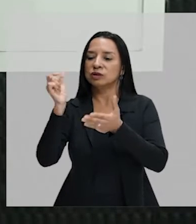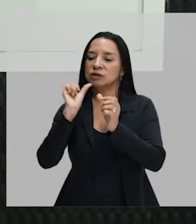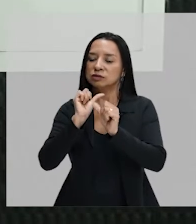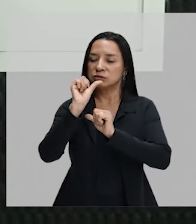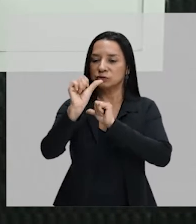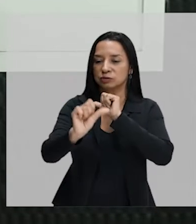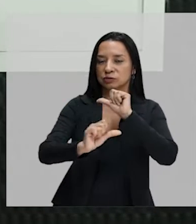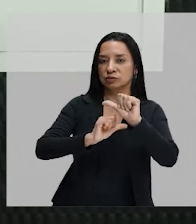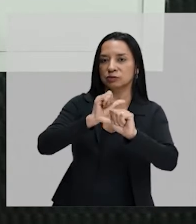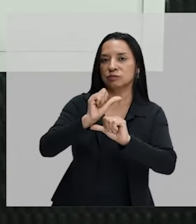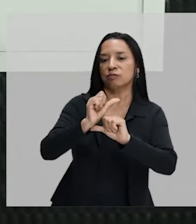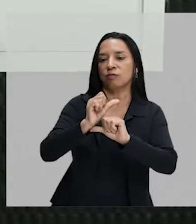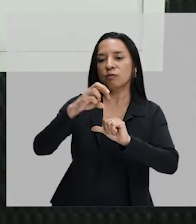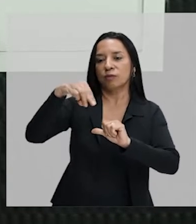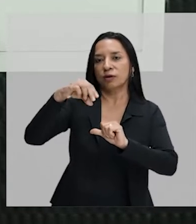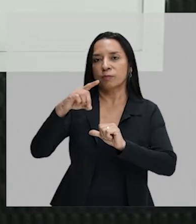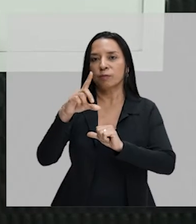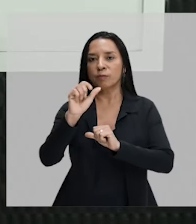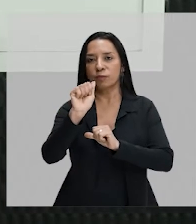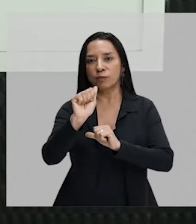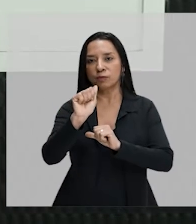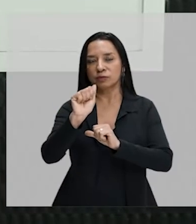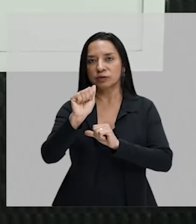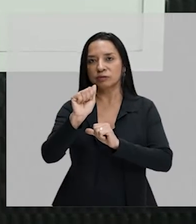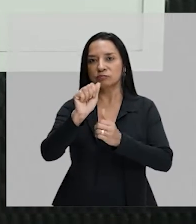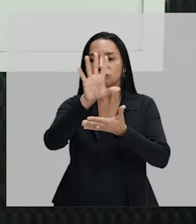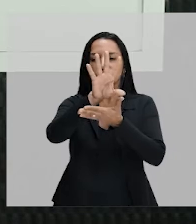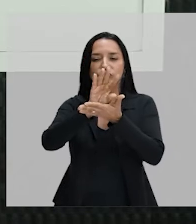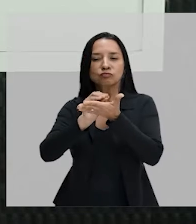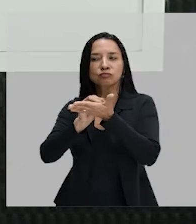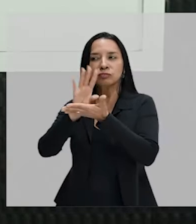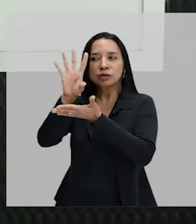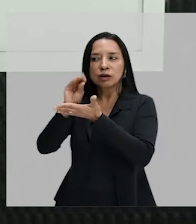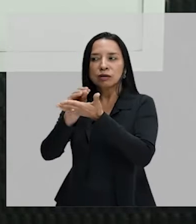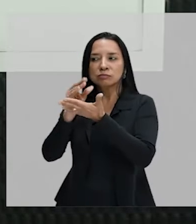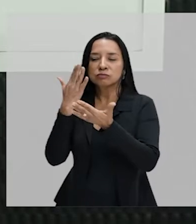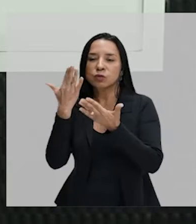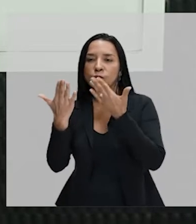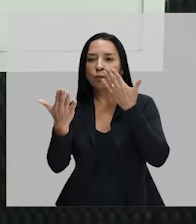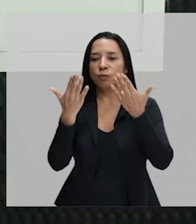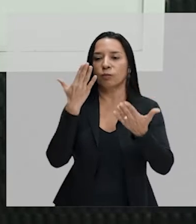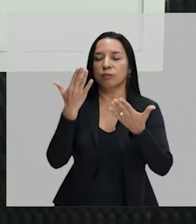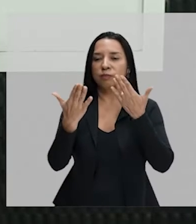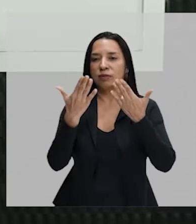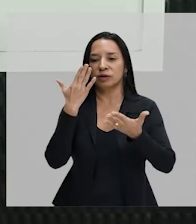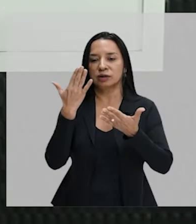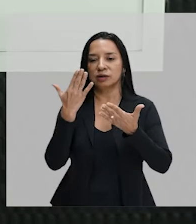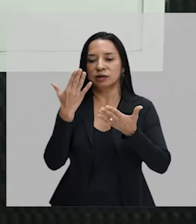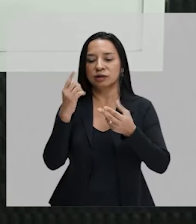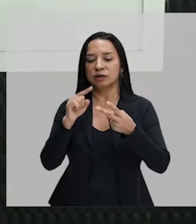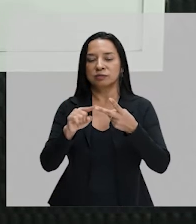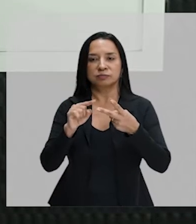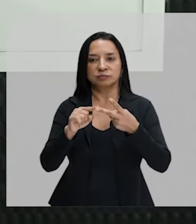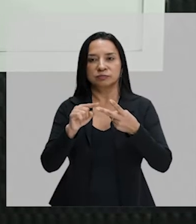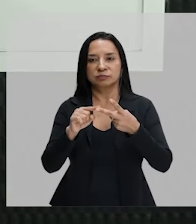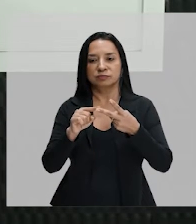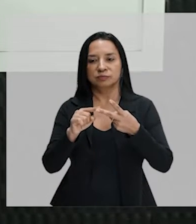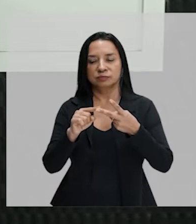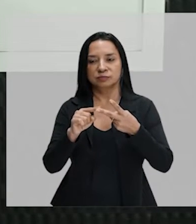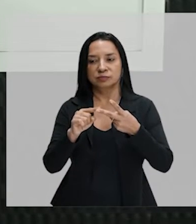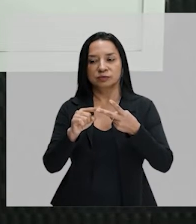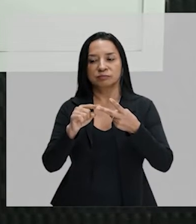outros a partir daquilo. Mas existe um elemento fundamental, que é a apreciação desinteressada, né? A arte ela